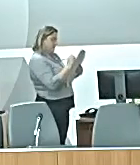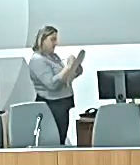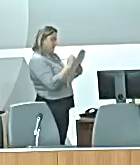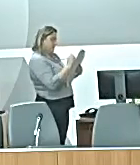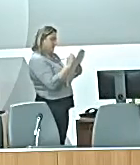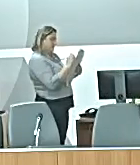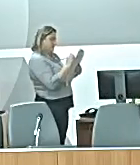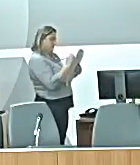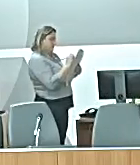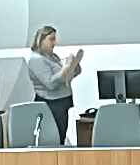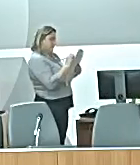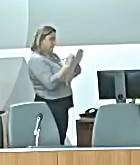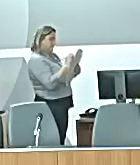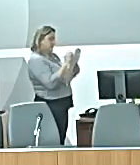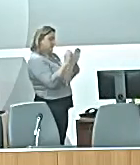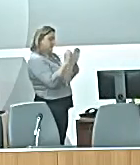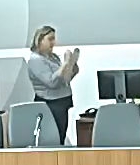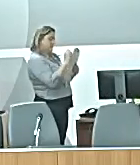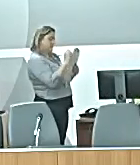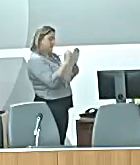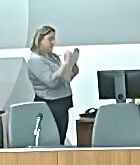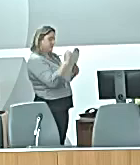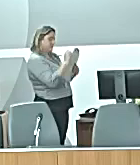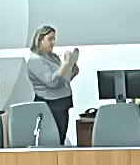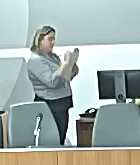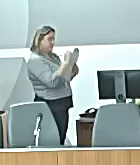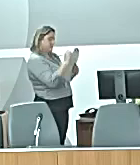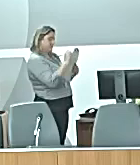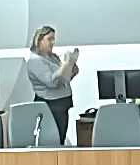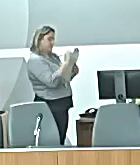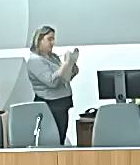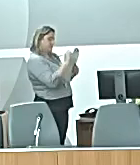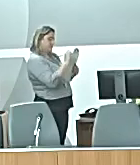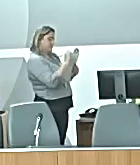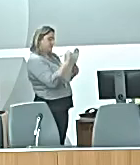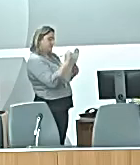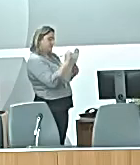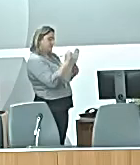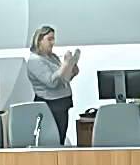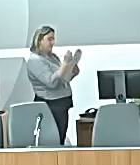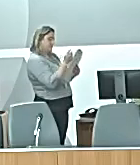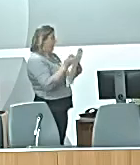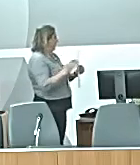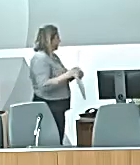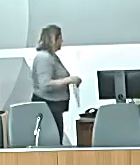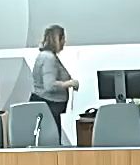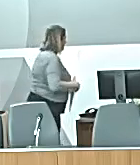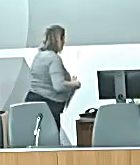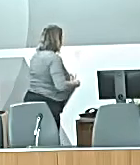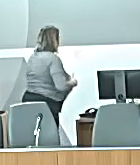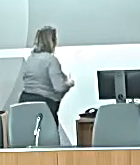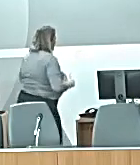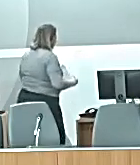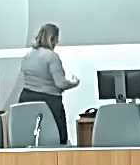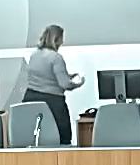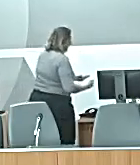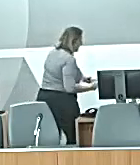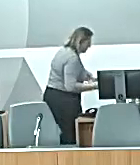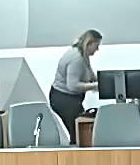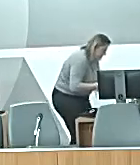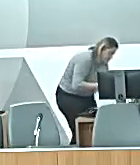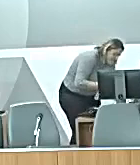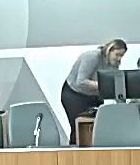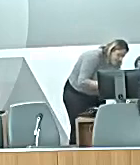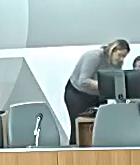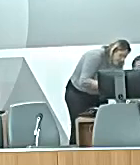pública e segurança pública esta reunião se destina a debater a elaboração de proposição que trate